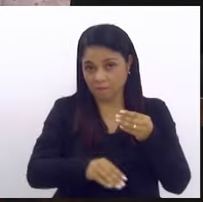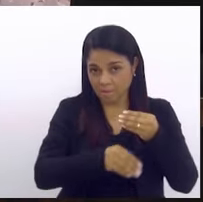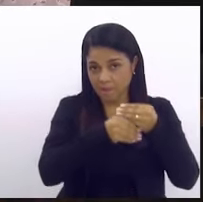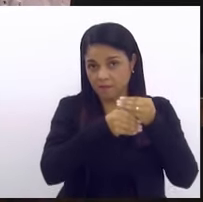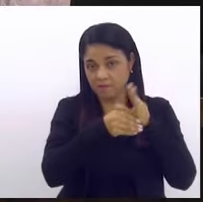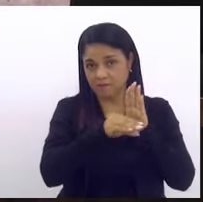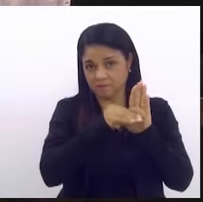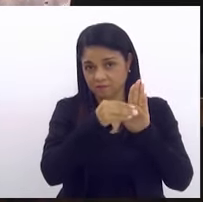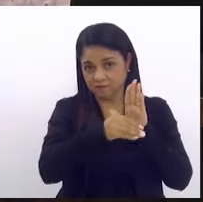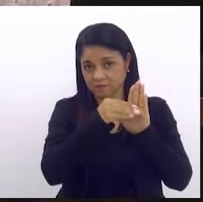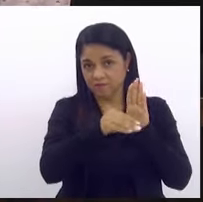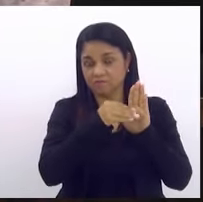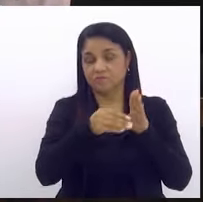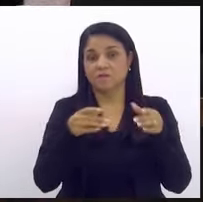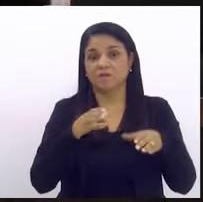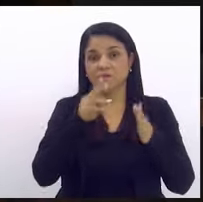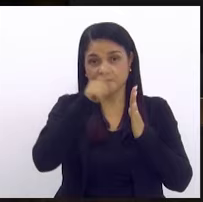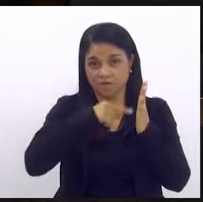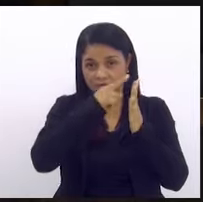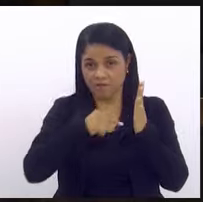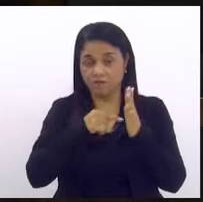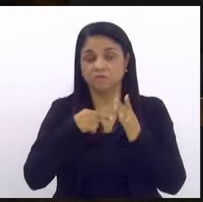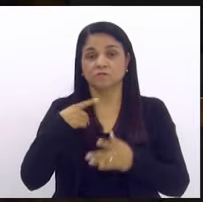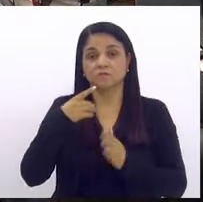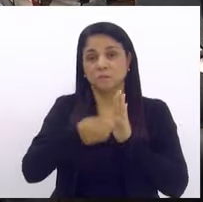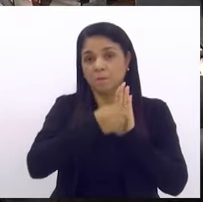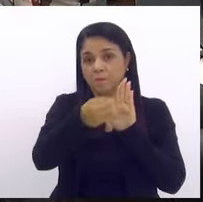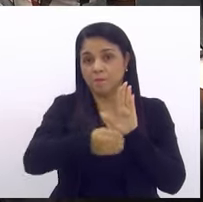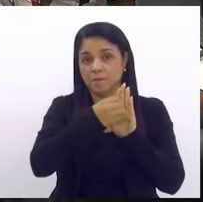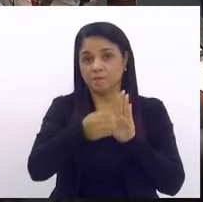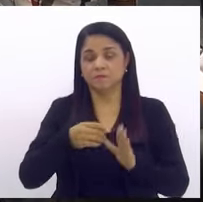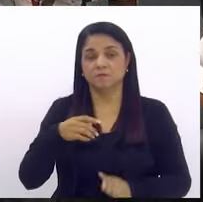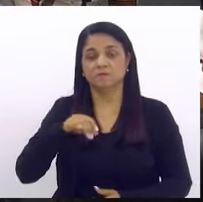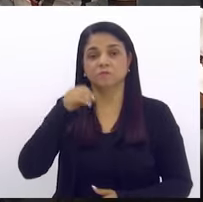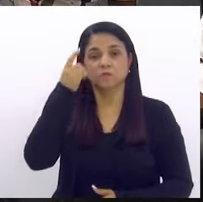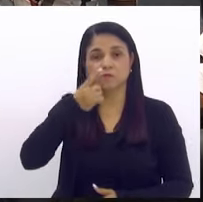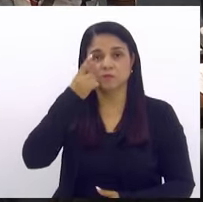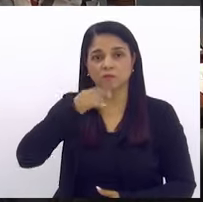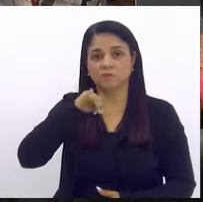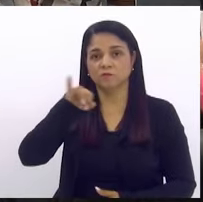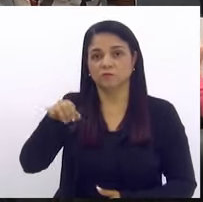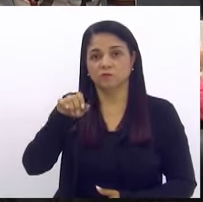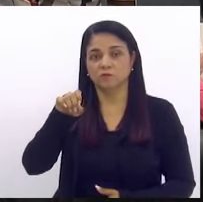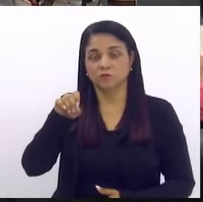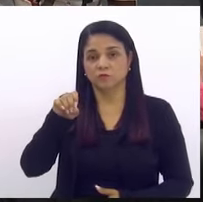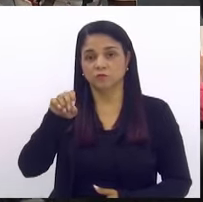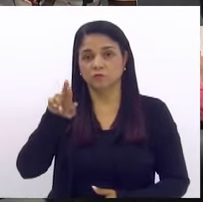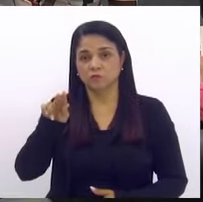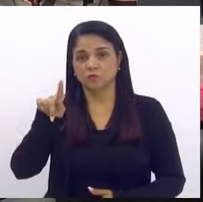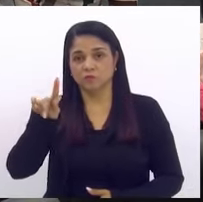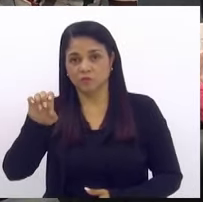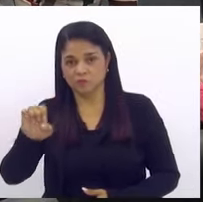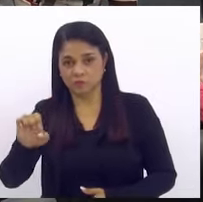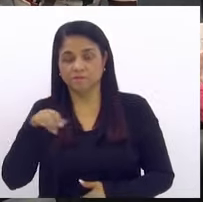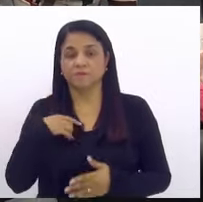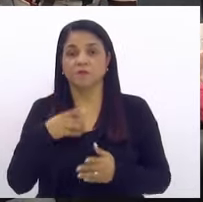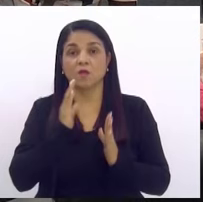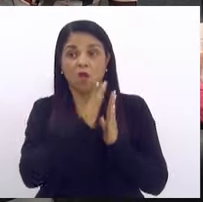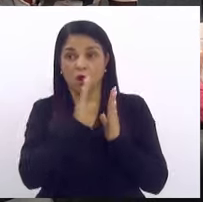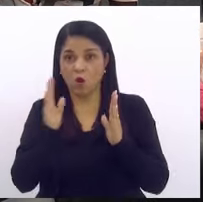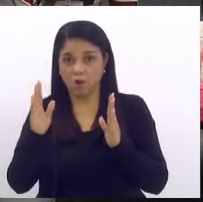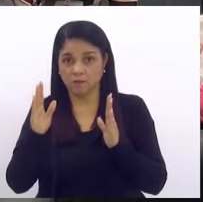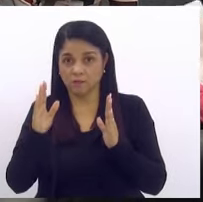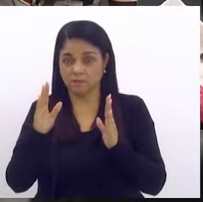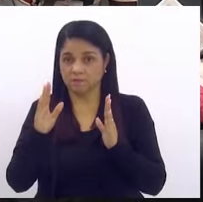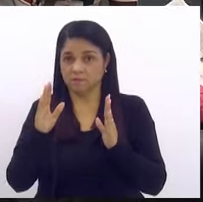Vetos, para emitir o parecer, o presidente Jorge Felipe Neto. Pela manutenção, presidente. Apenas uma questão de ordem. Eu